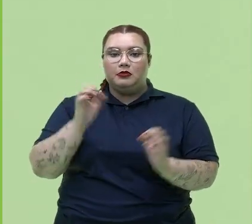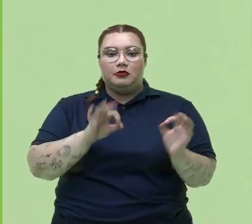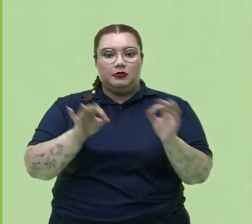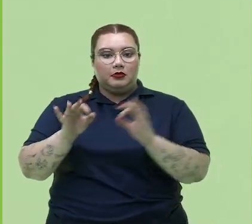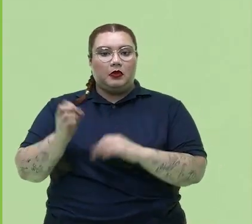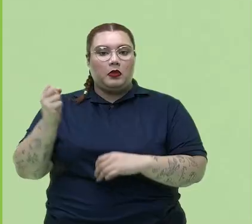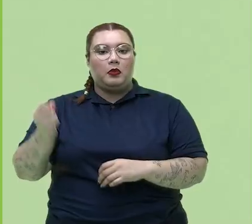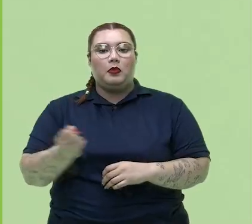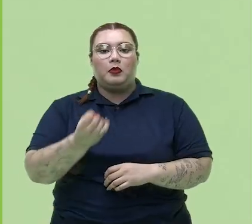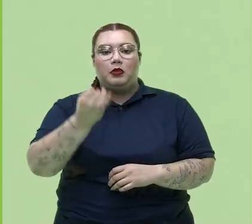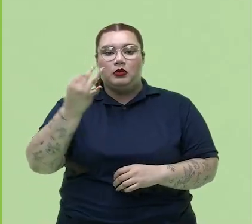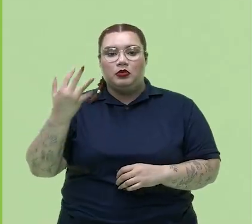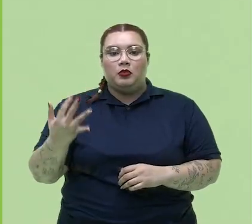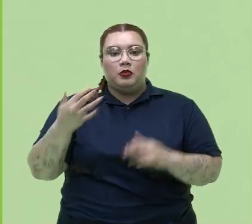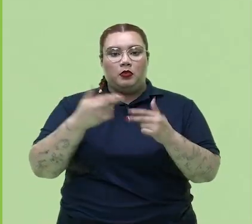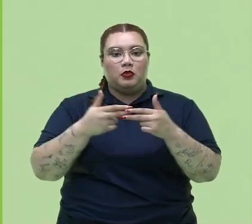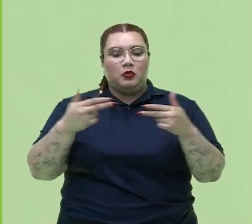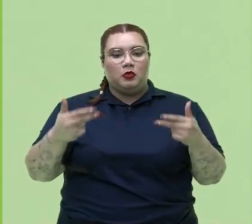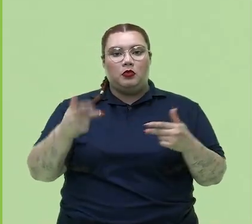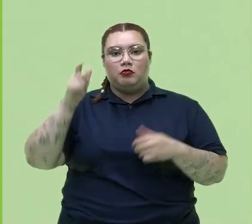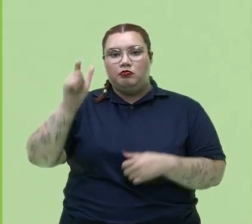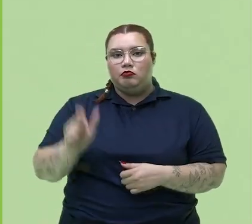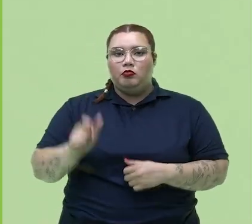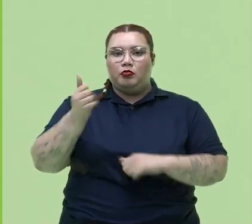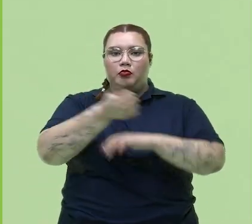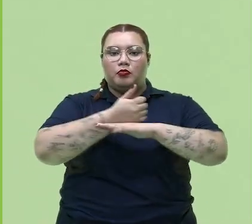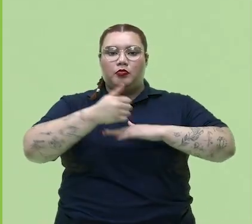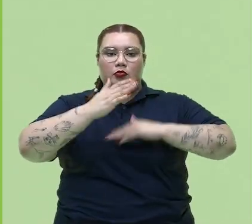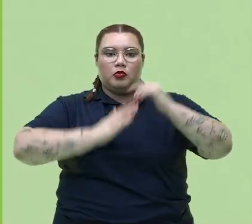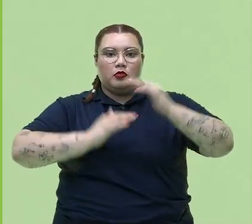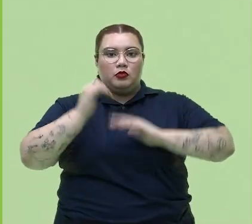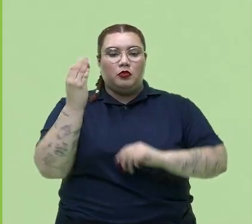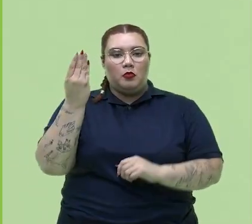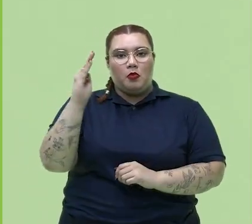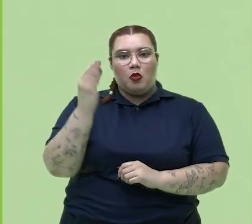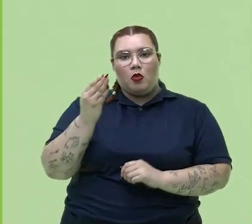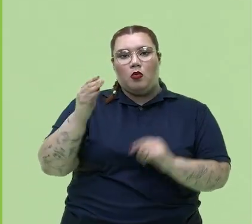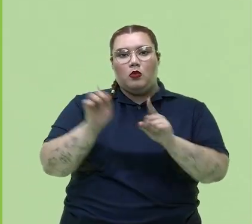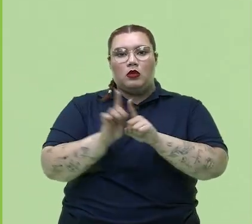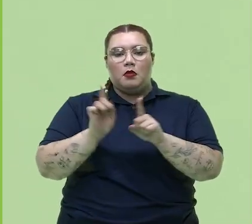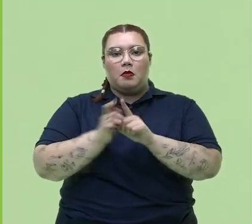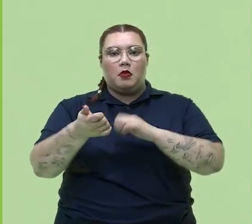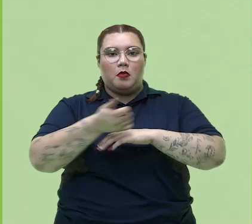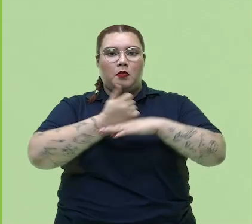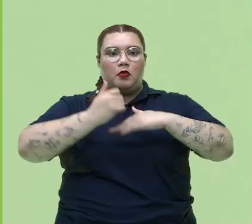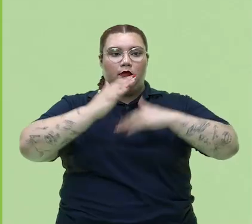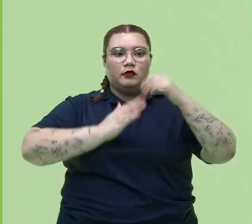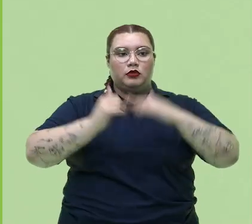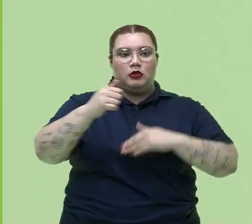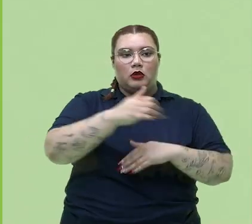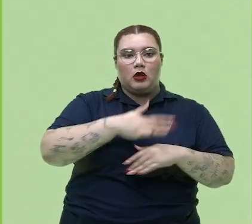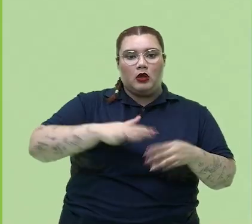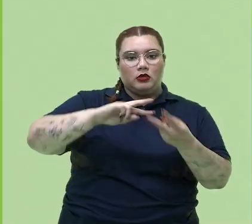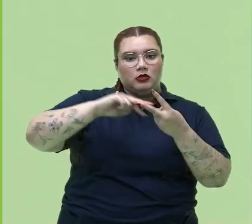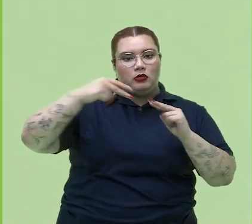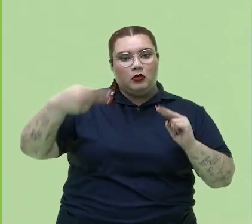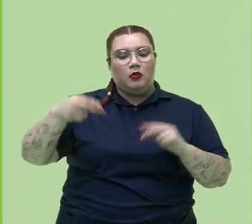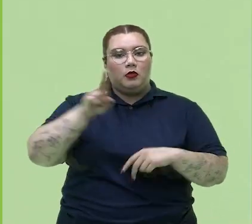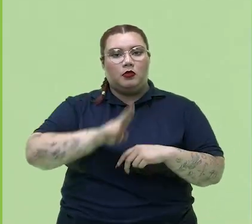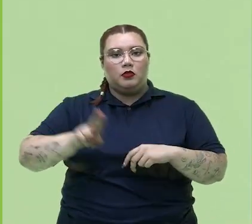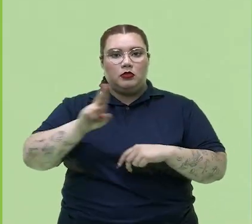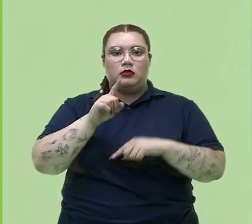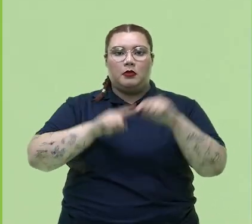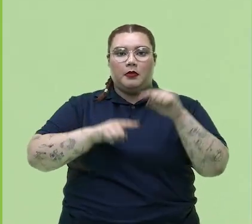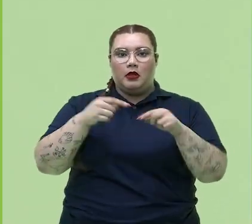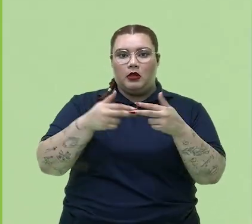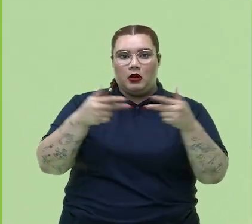A quantidade de coisas que um biólogo, né, que um geneticista pode trabalhar aí quando ele utiliza a ferramenta do